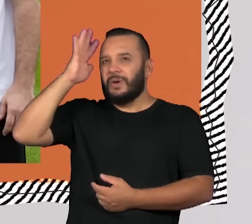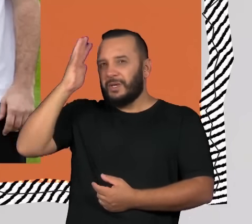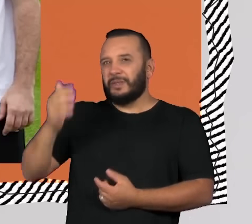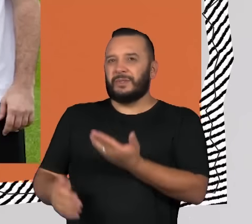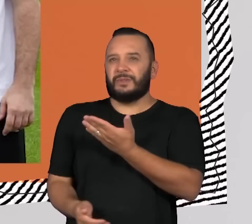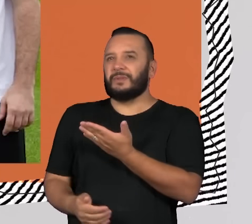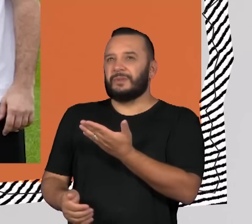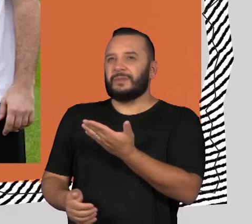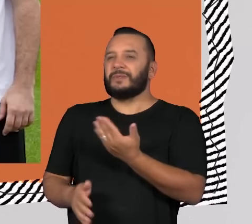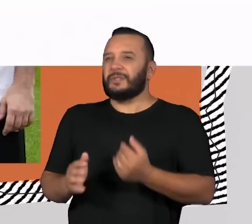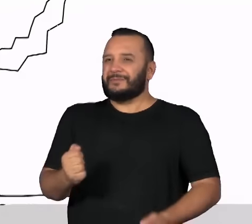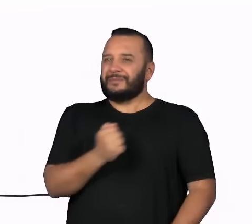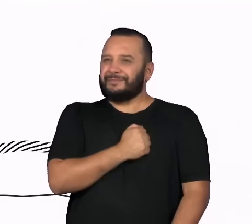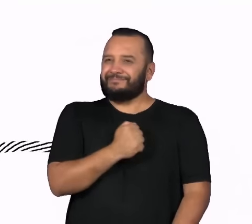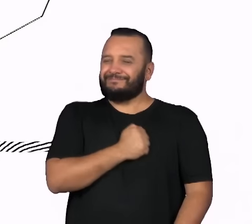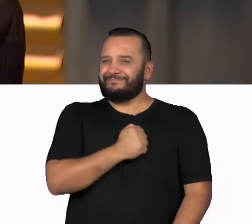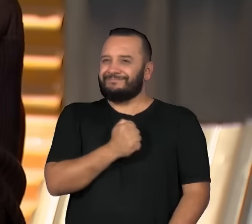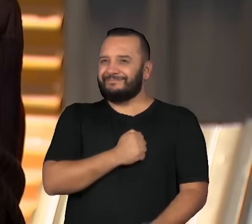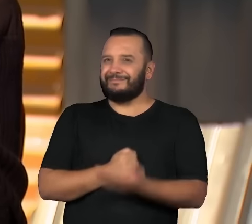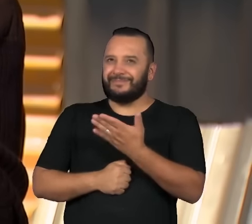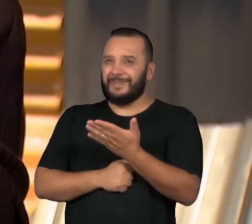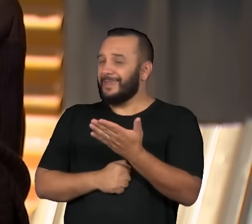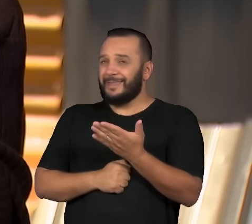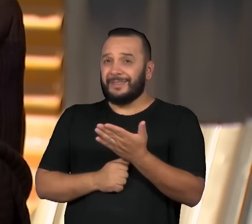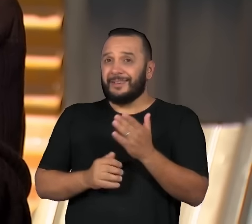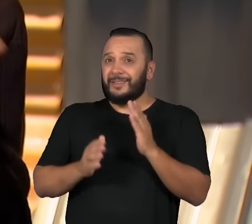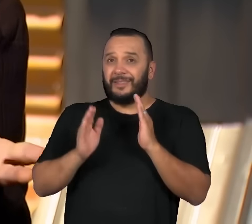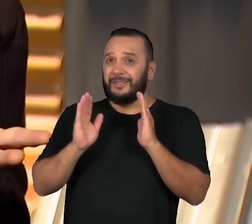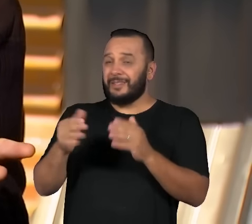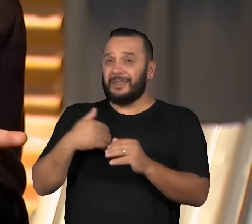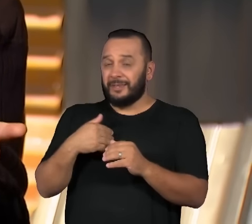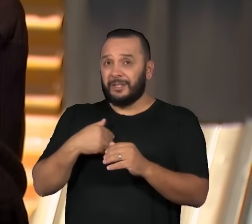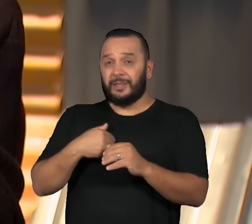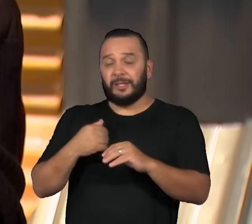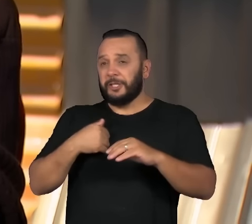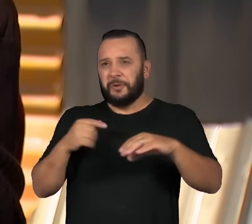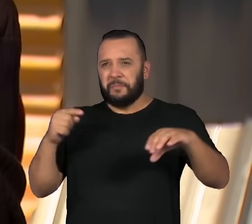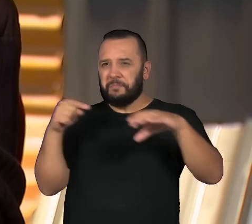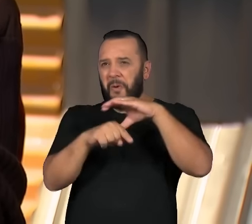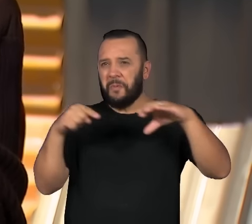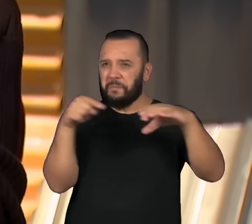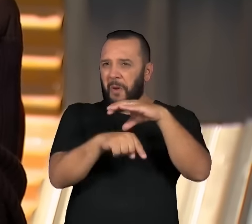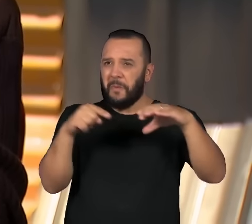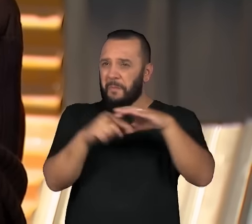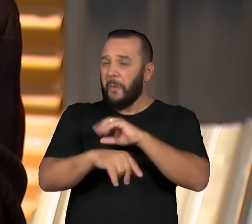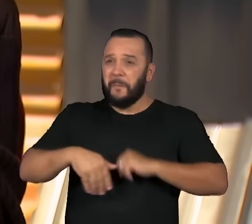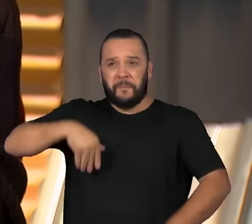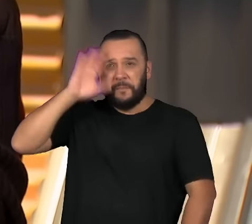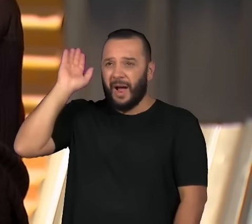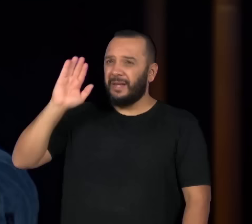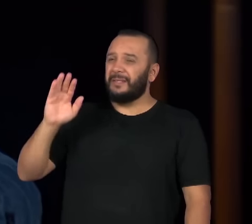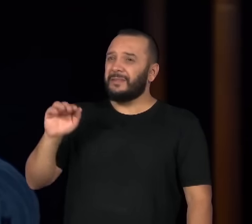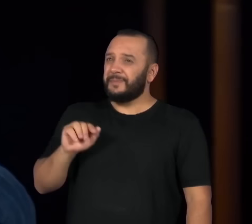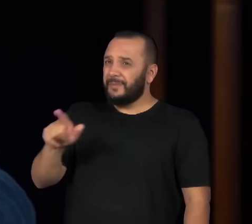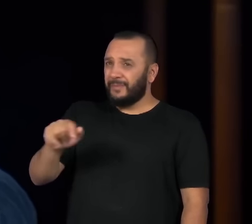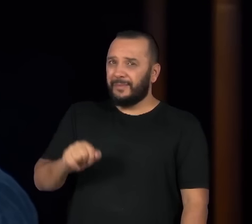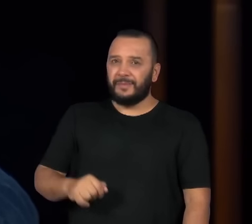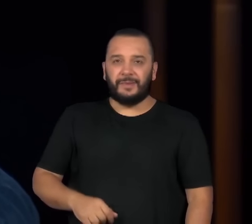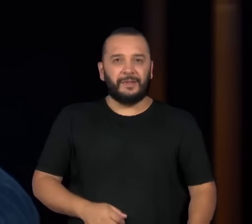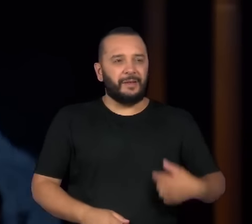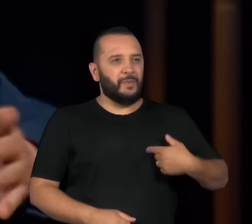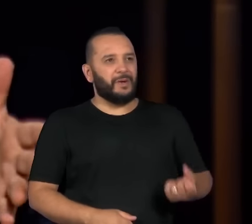do coração, fazer um jogo daquele num ano espetacular, que ele foi artilheiro do time naquele ano, né? Enfim. Isso eu acho